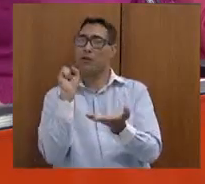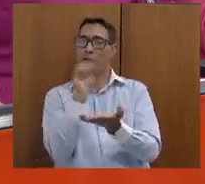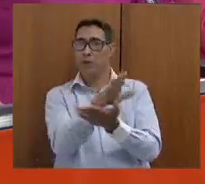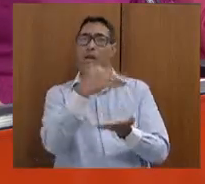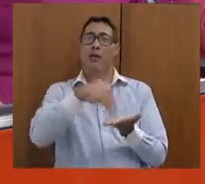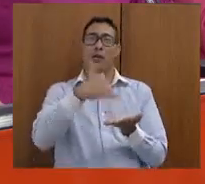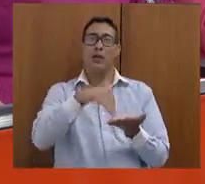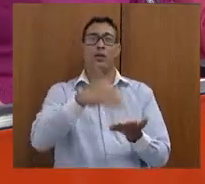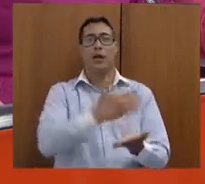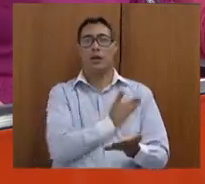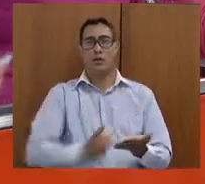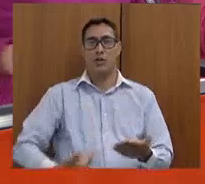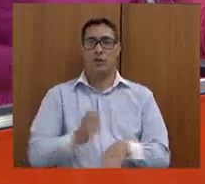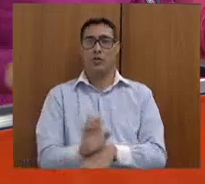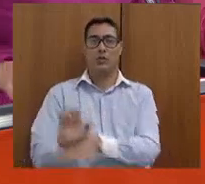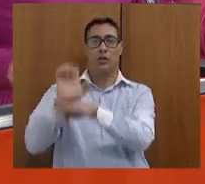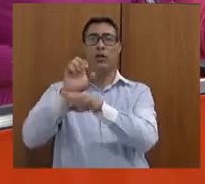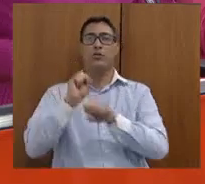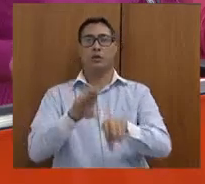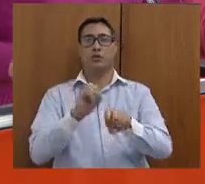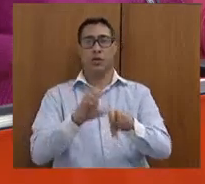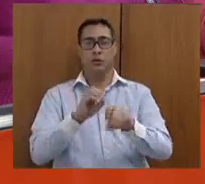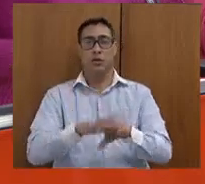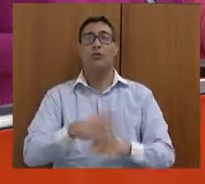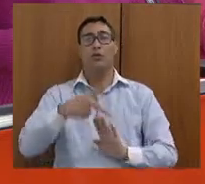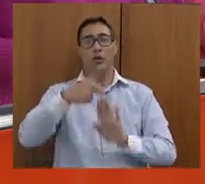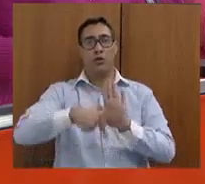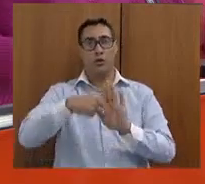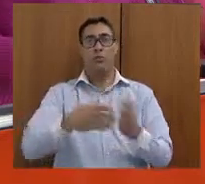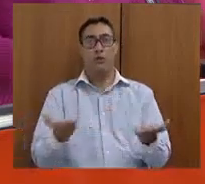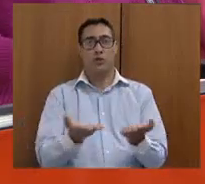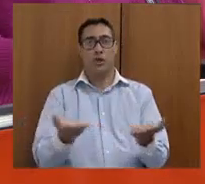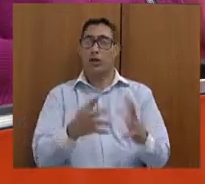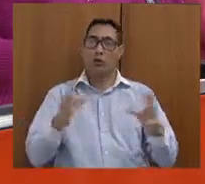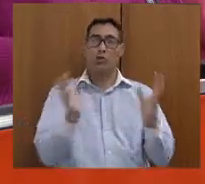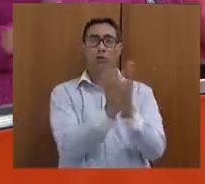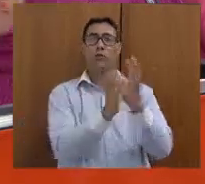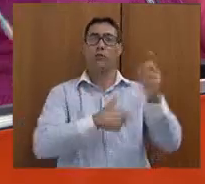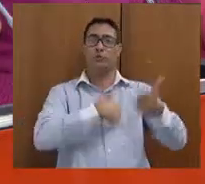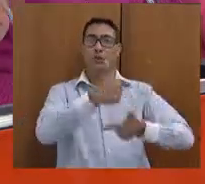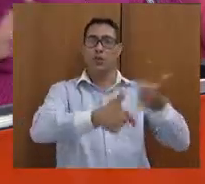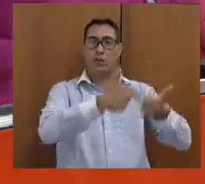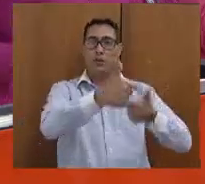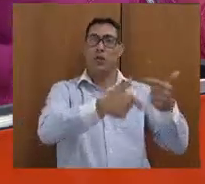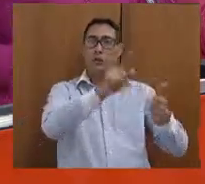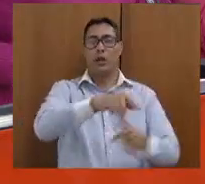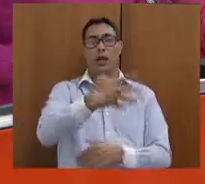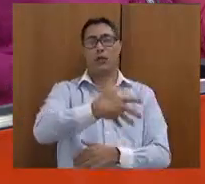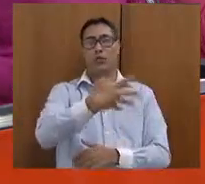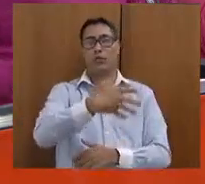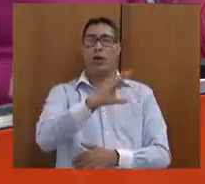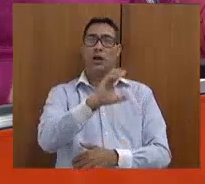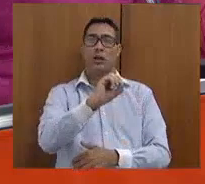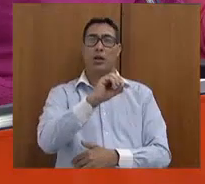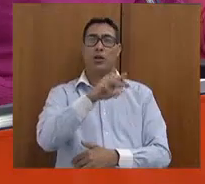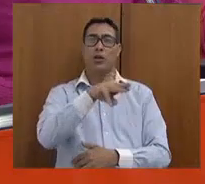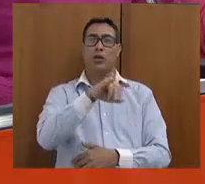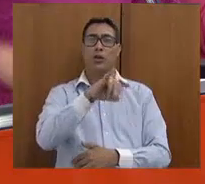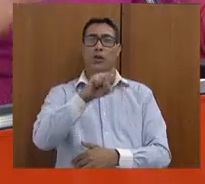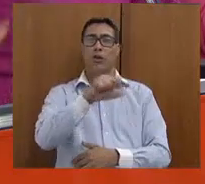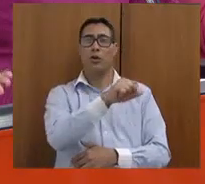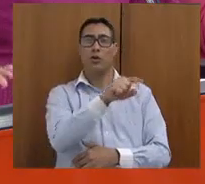Secretaria de Estado da Educação o projeto nesse momento se encontra na comissão de trabalho que é a quarta comissão que o projeto